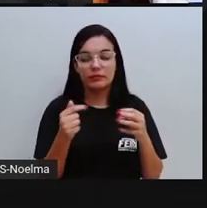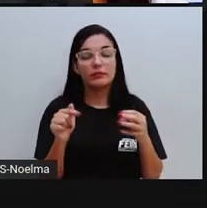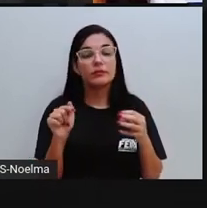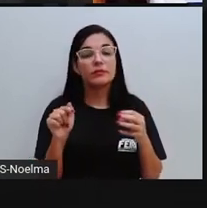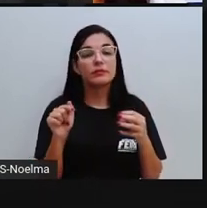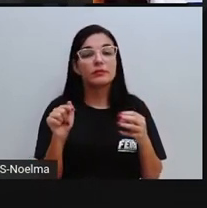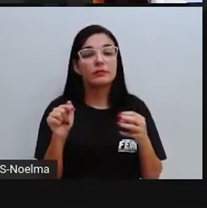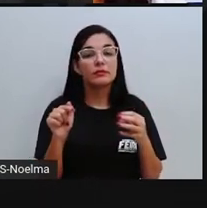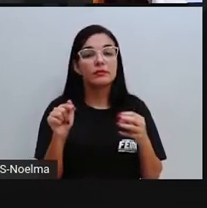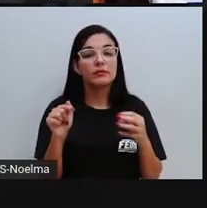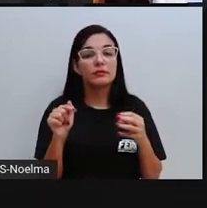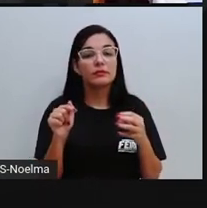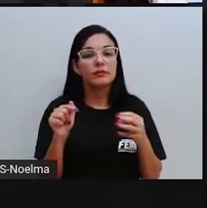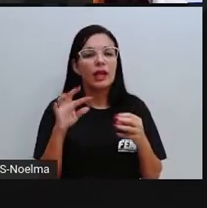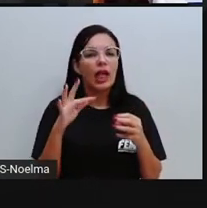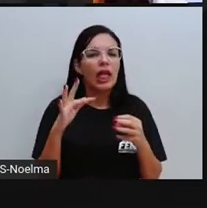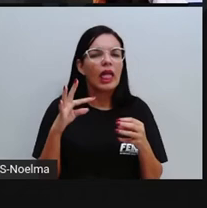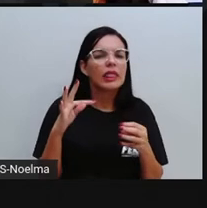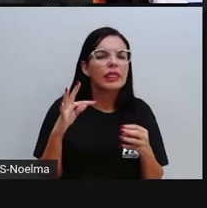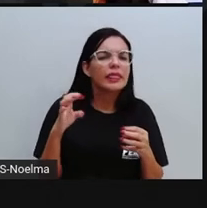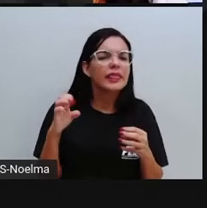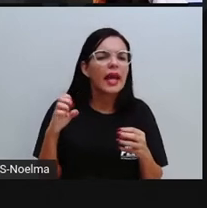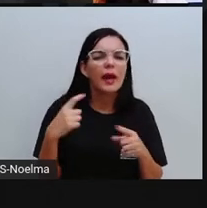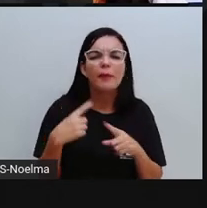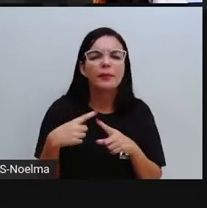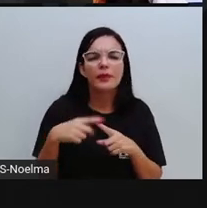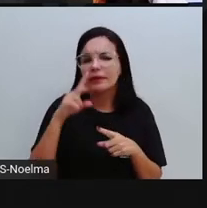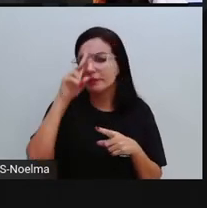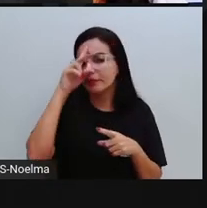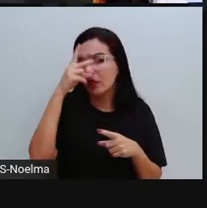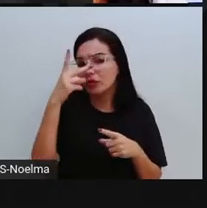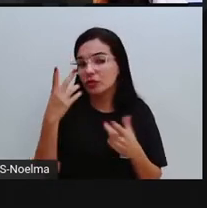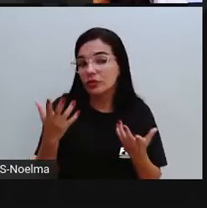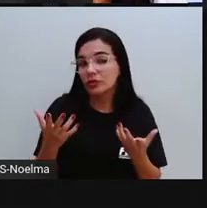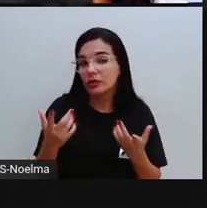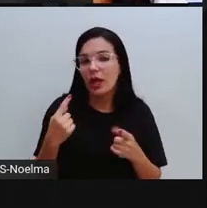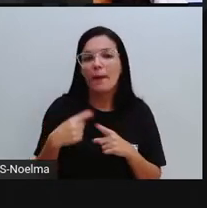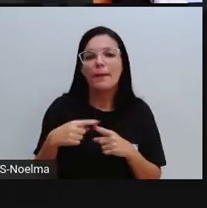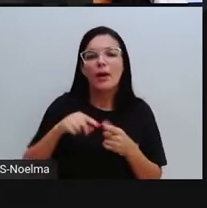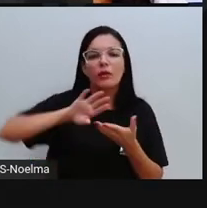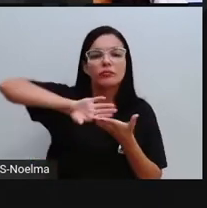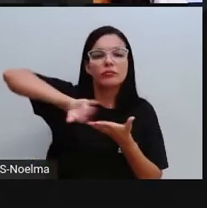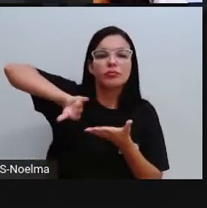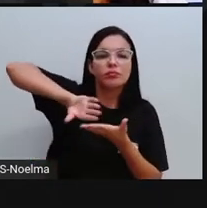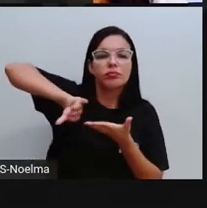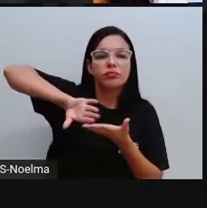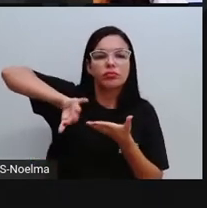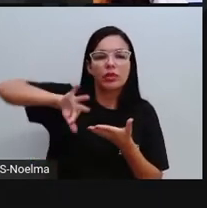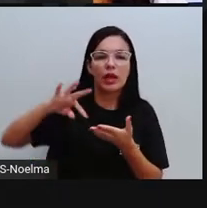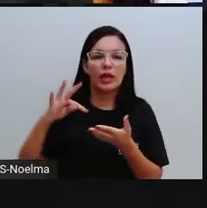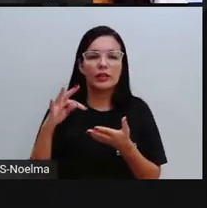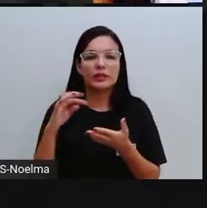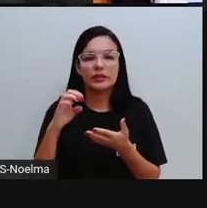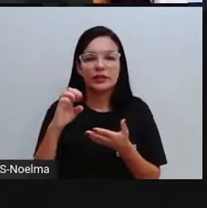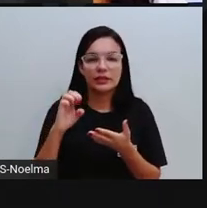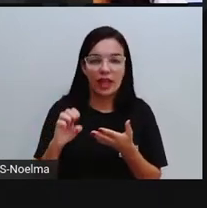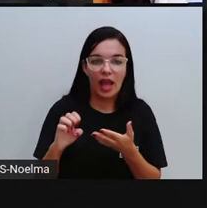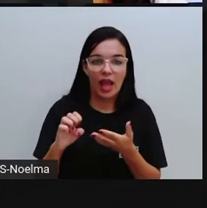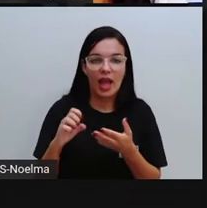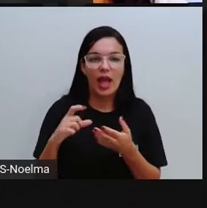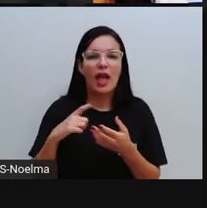1, 2, 3, 4, 5, 6, 7. 7. E o té? Por que o té a senhora tirou, pró? Eu tirei esse té aqui porque na